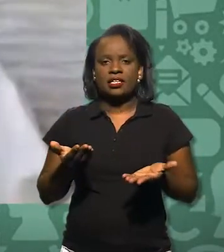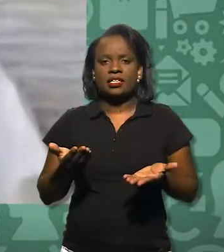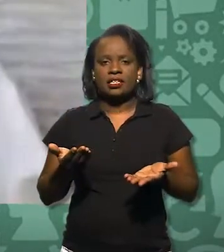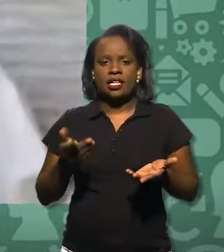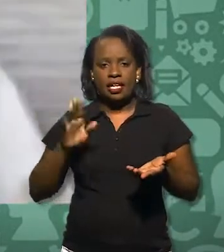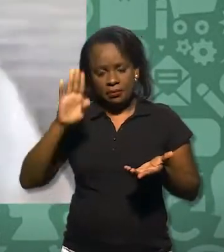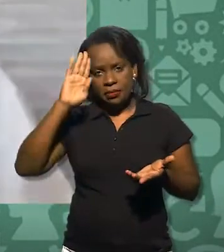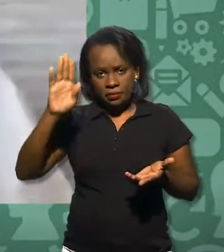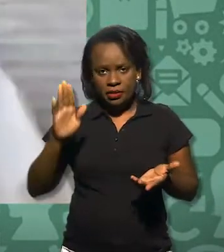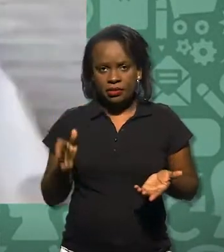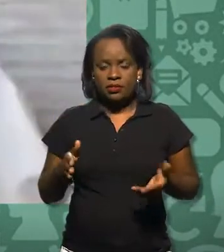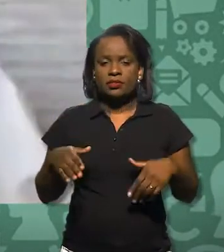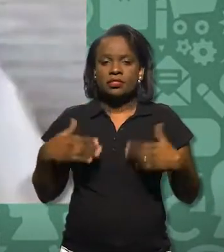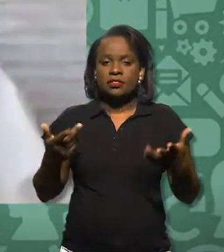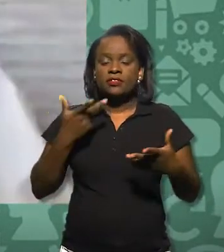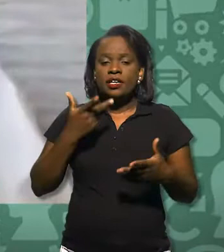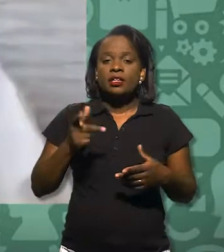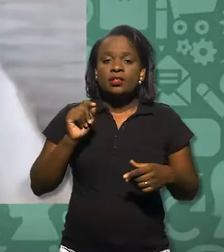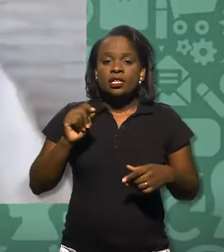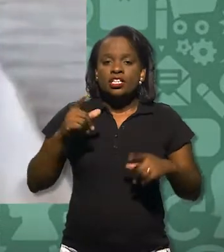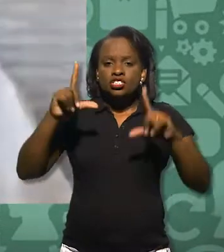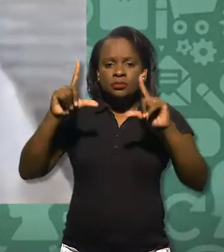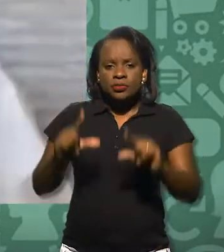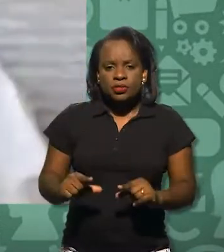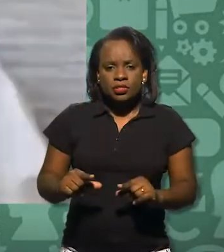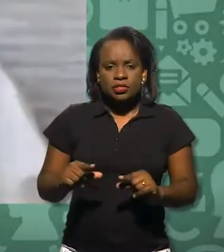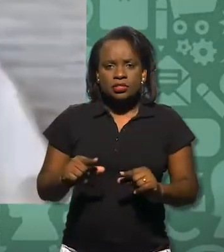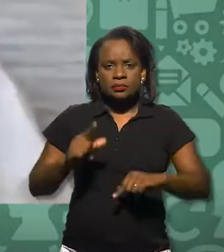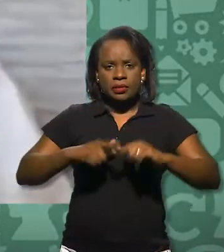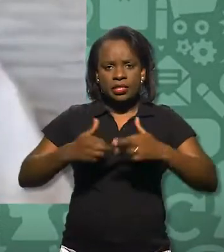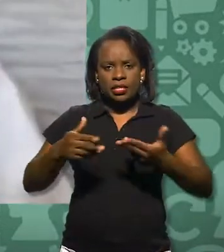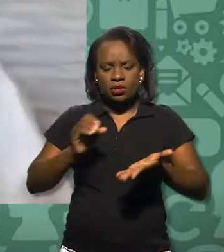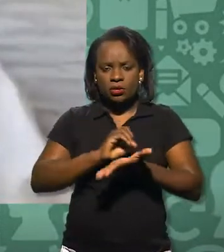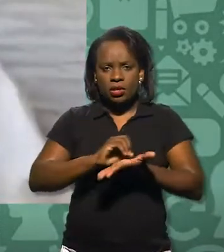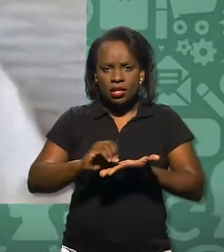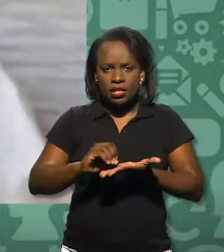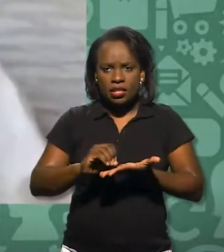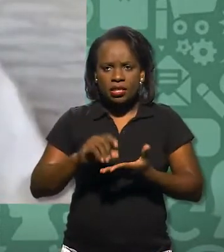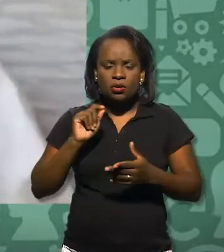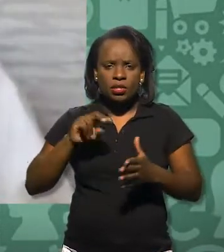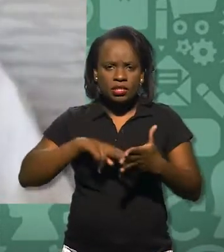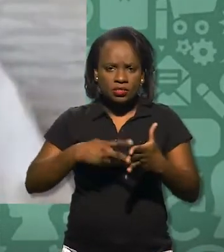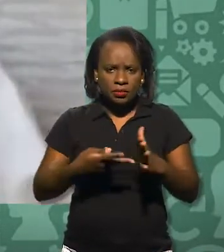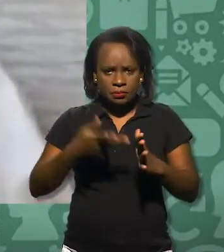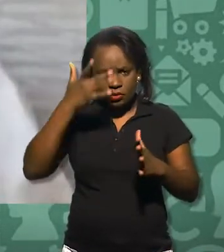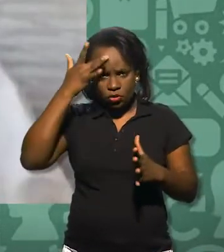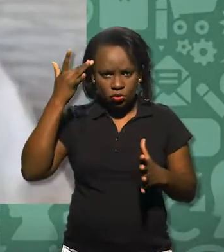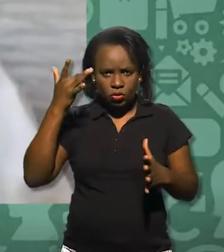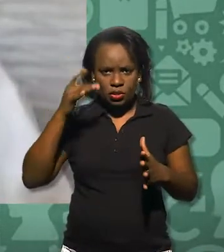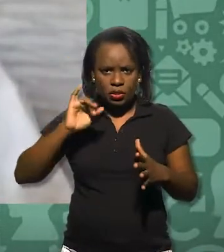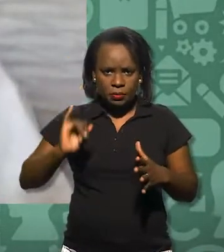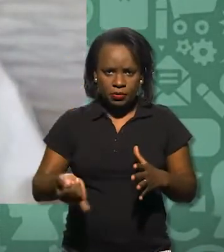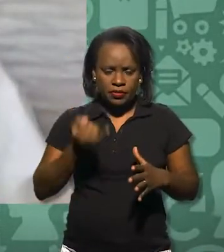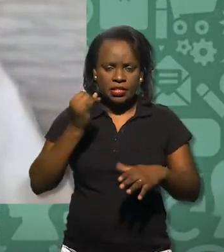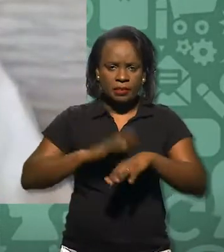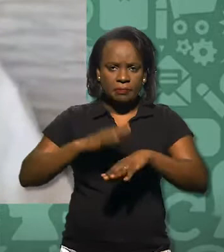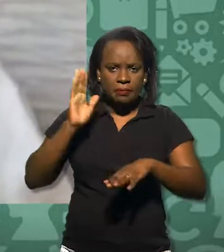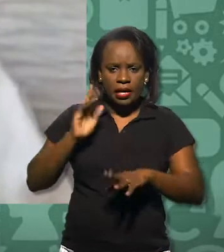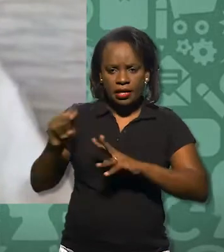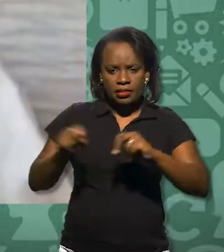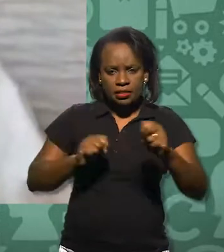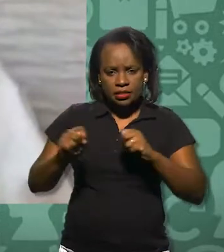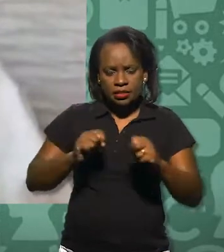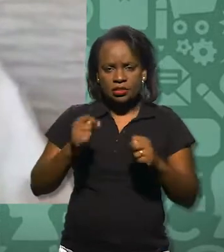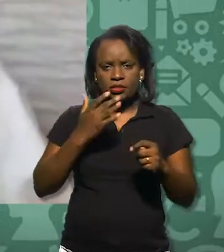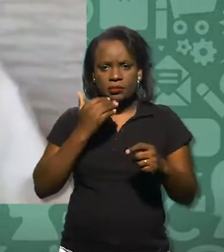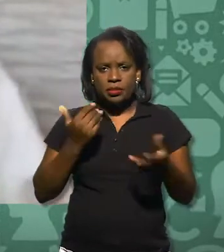né? Da questão alimentar. E quando a gente fala, então, que houve uma redução dessa matéria orgânica, isso significa que as pessoas estão aproveitando